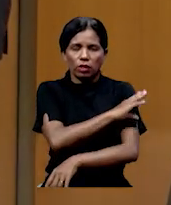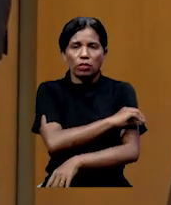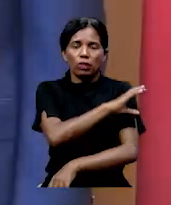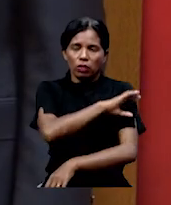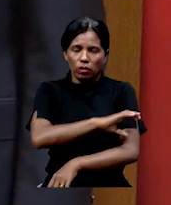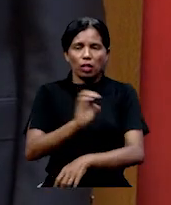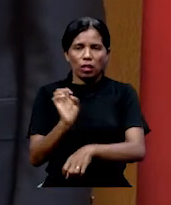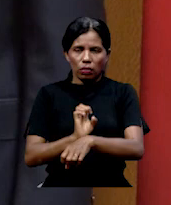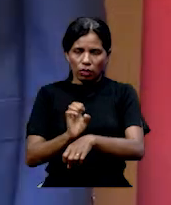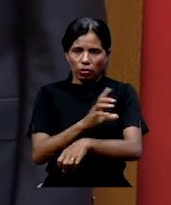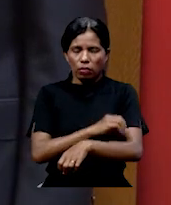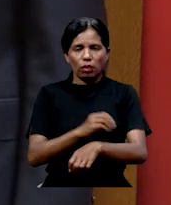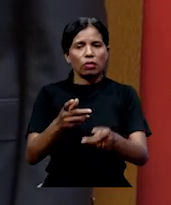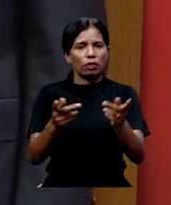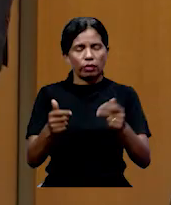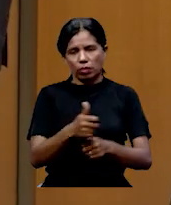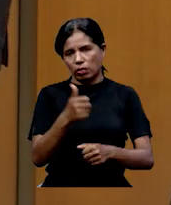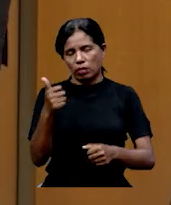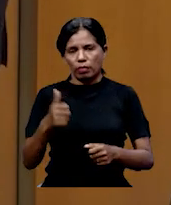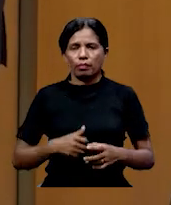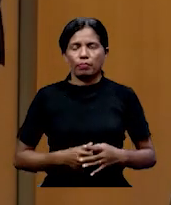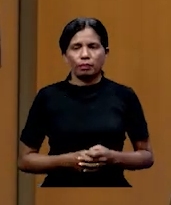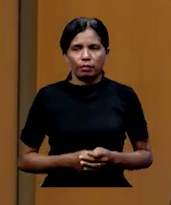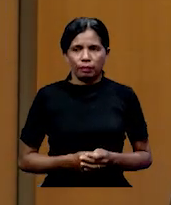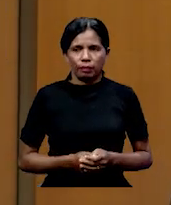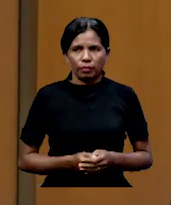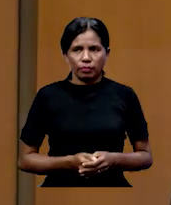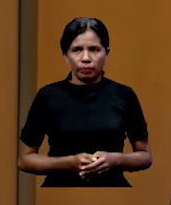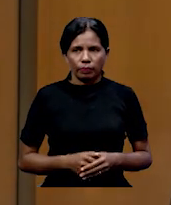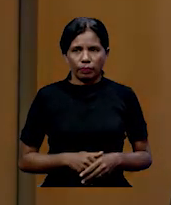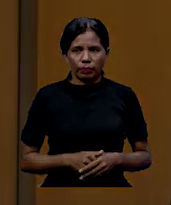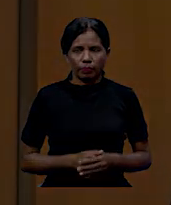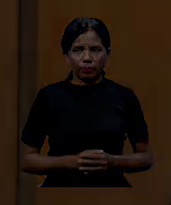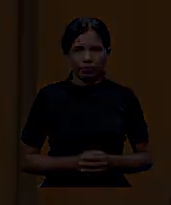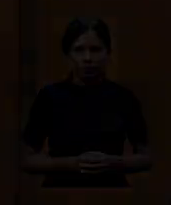economia, nos áreas Siraceloctan. Adair Tsimenis e Laro Guzmão, GMN.